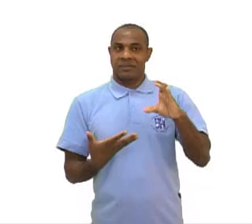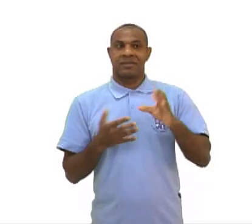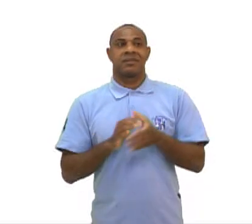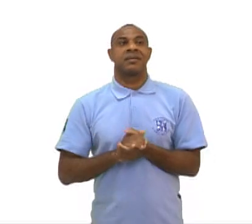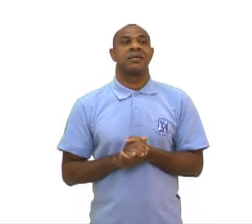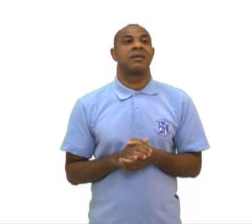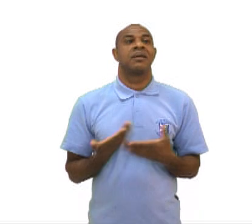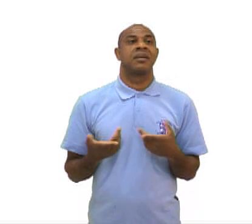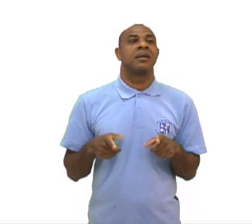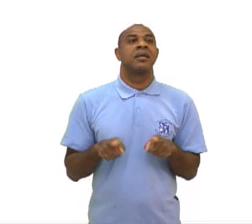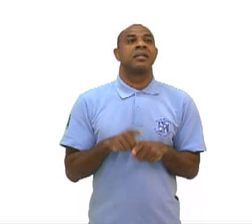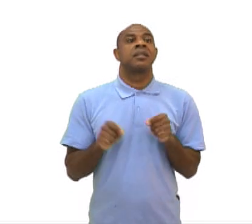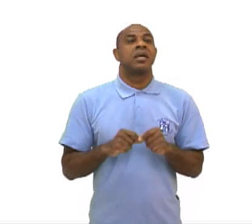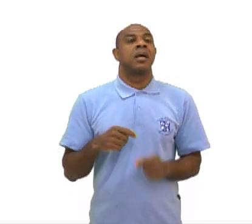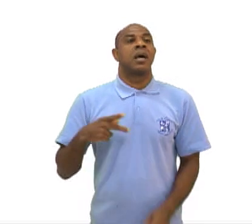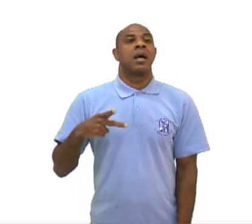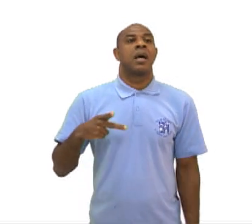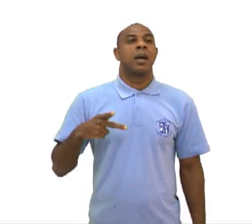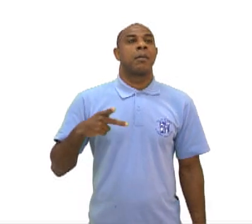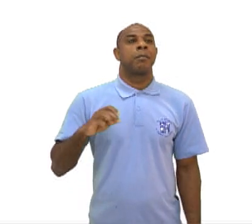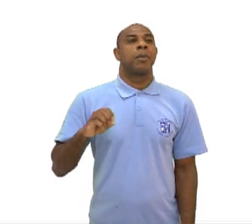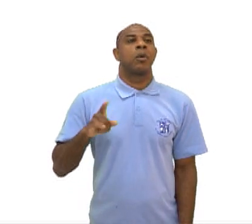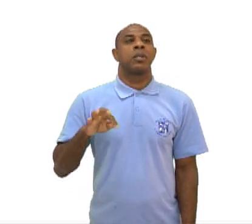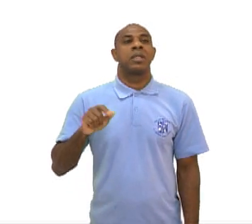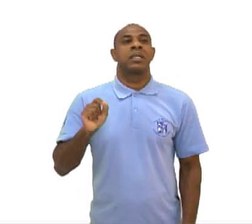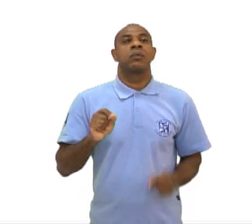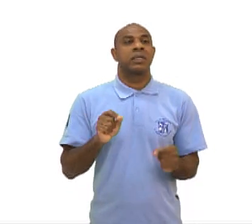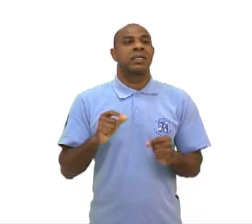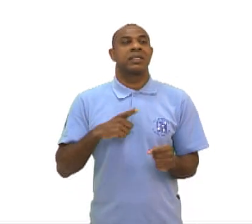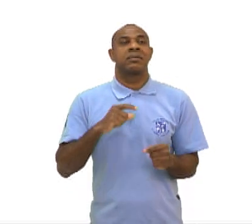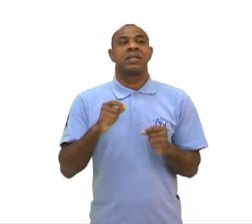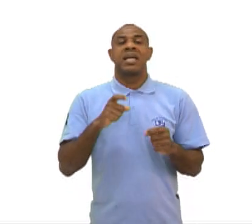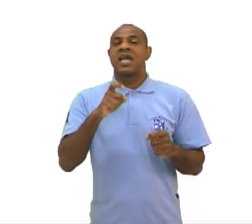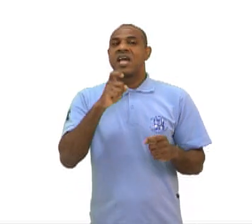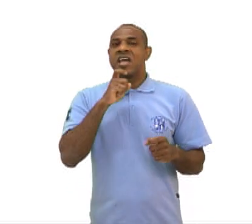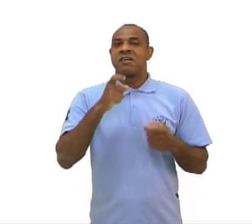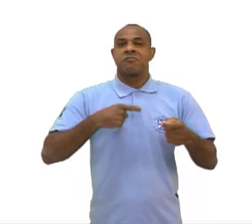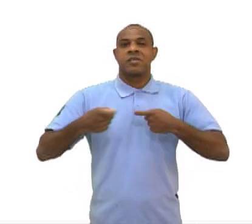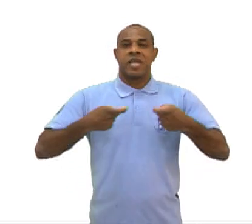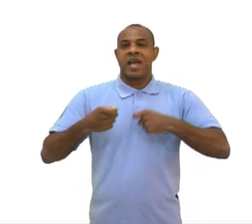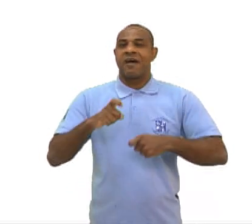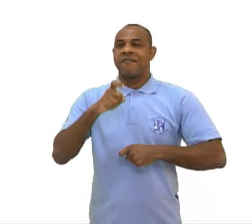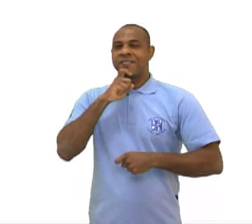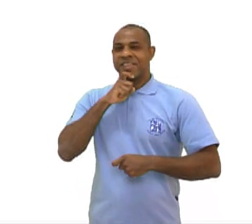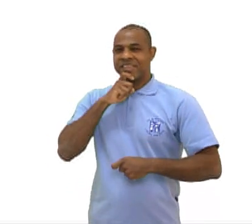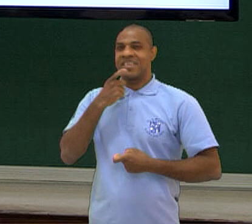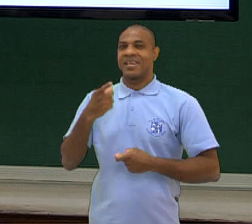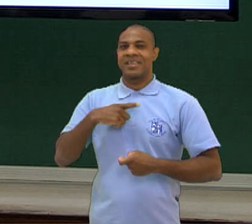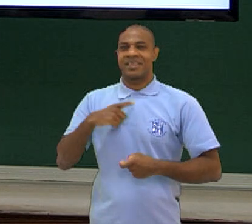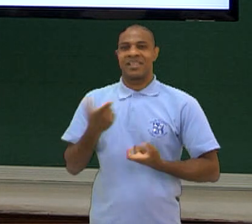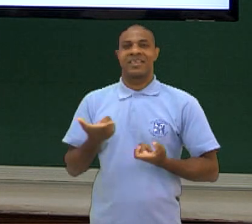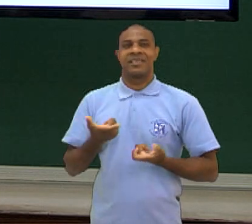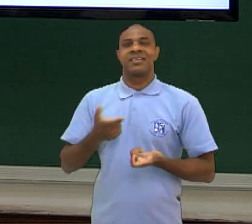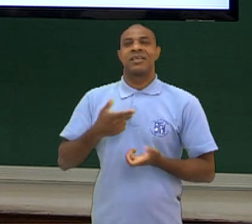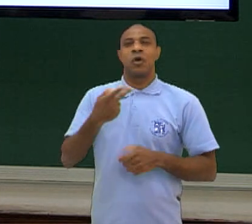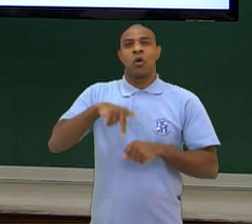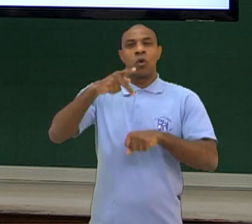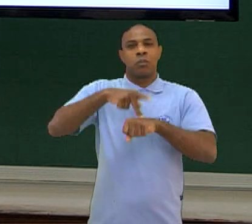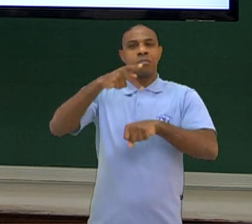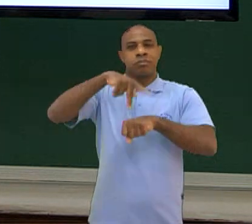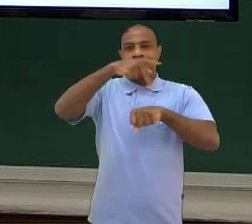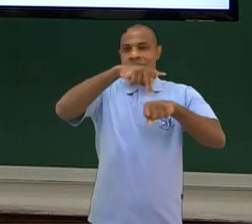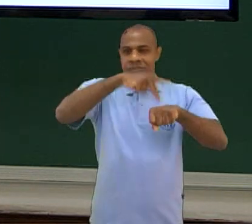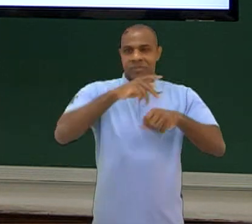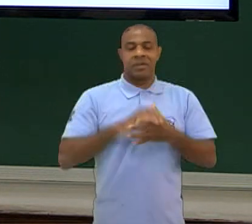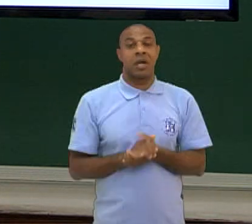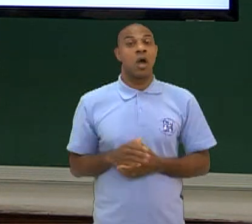Populista. Tem uma polarização ideológica na Guerra Fria, Estados Unidos, União Soviética, capitalismo versus socialismo. O Brasil